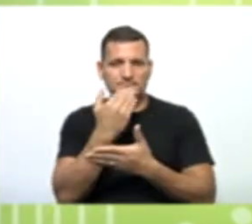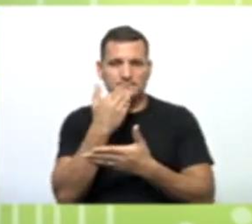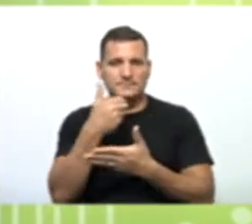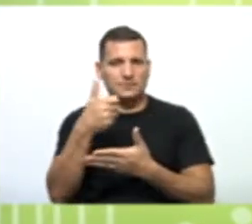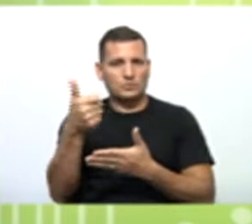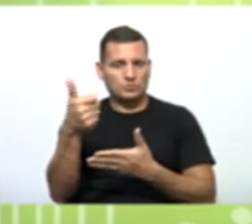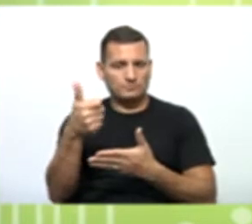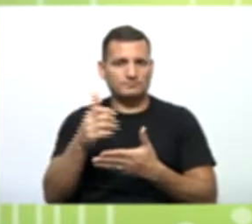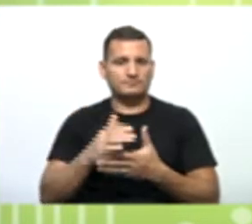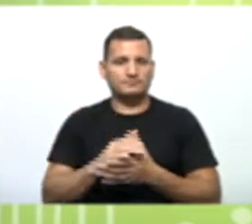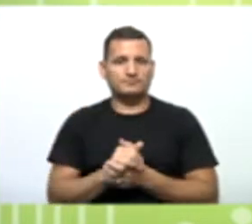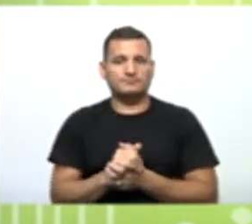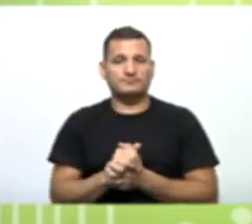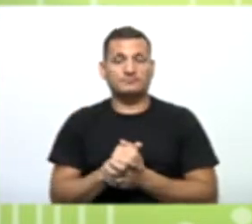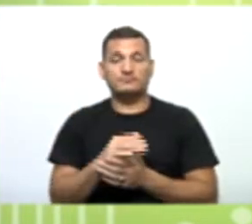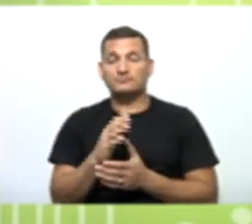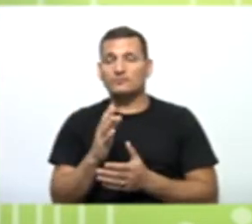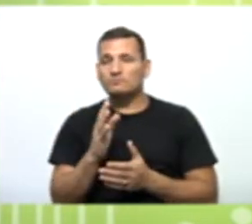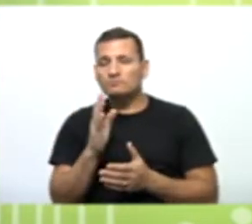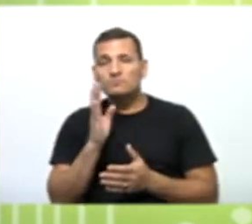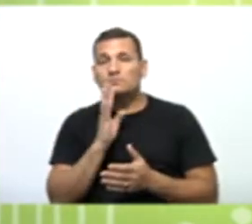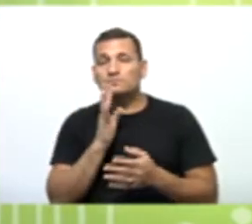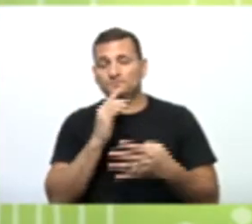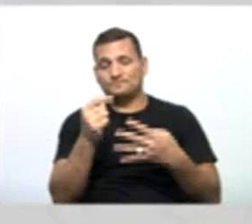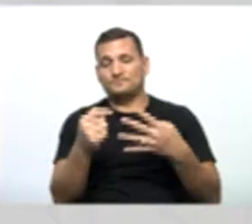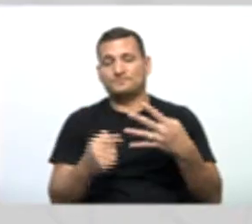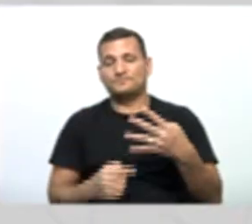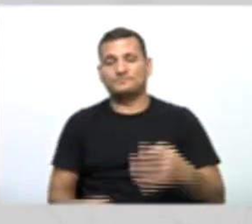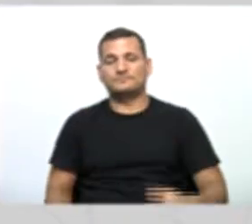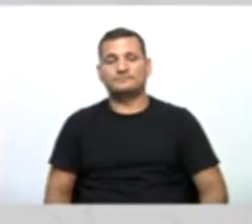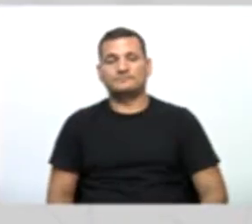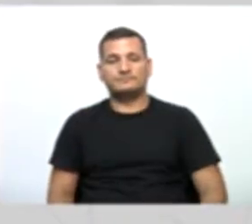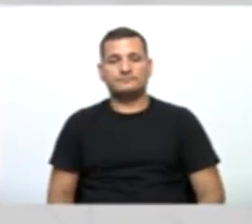faria anteriormente. Vamos conhecer quais são eles, ó.